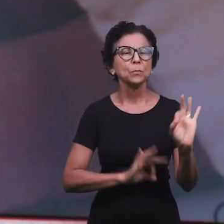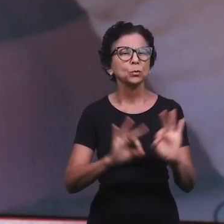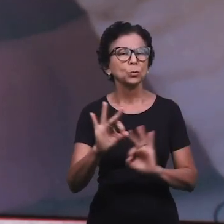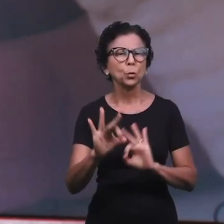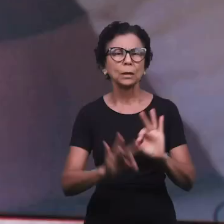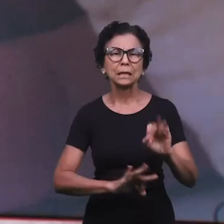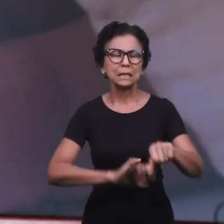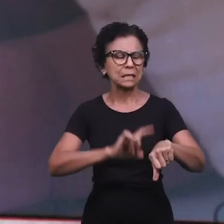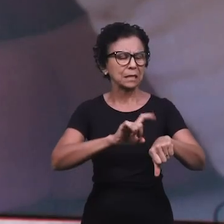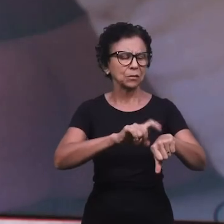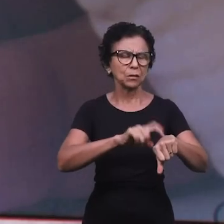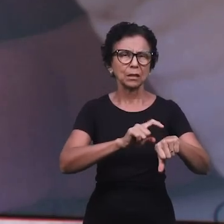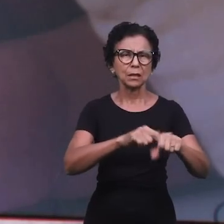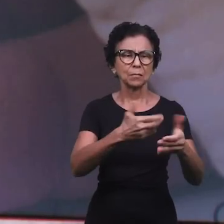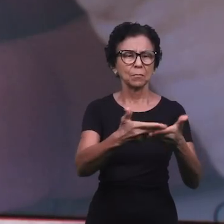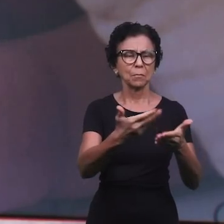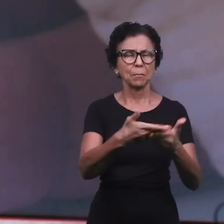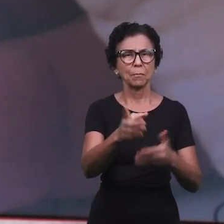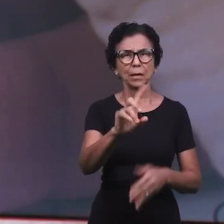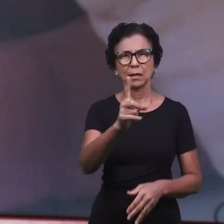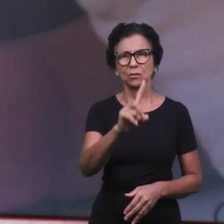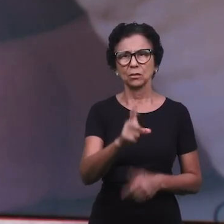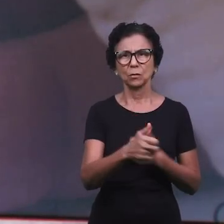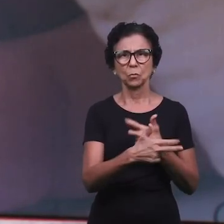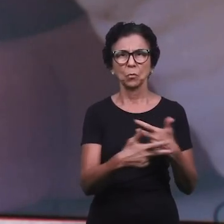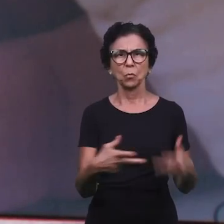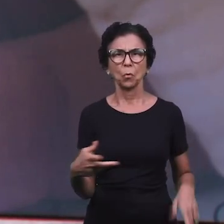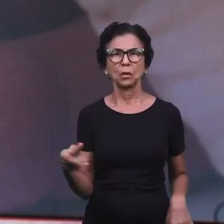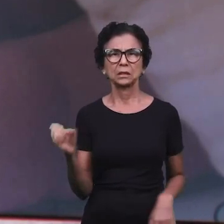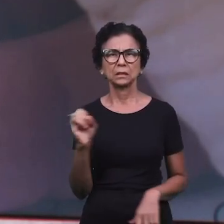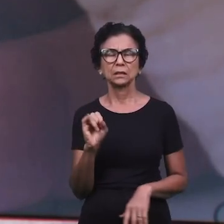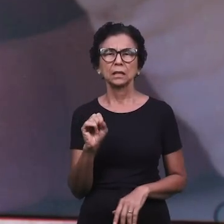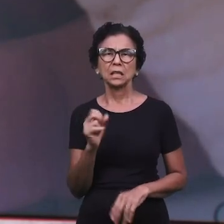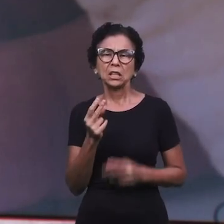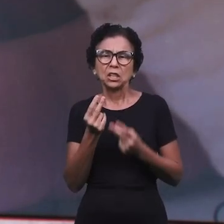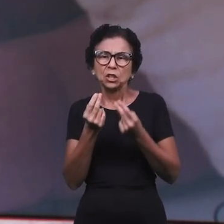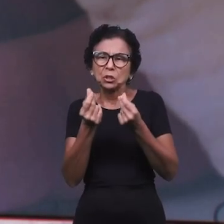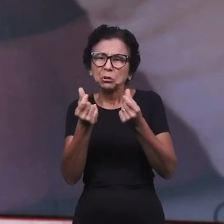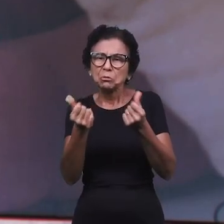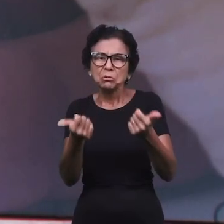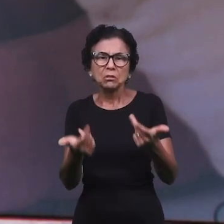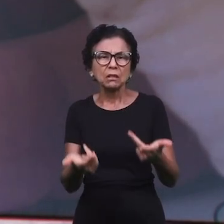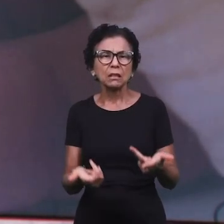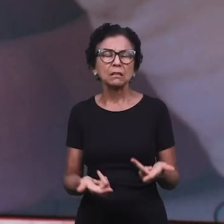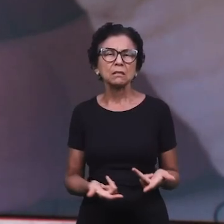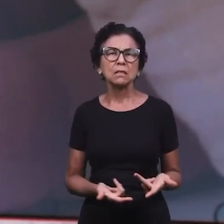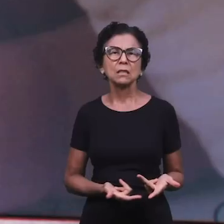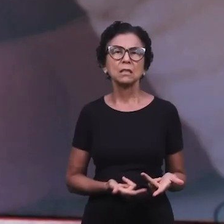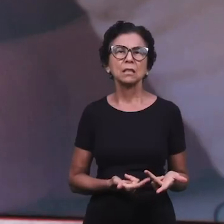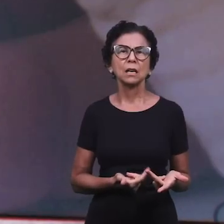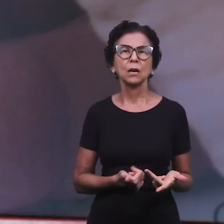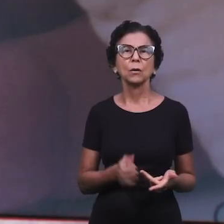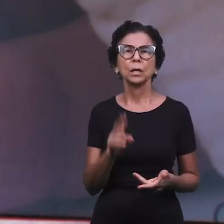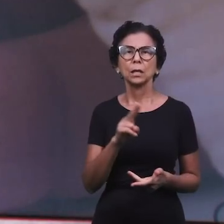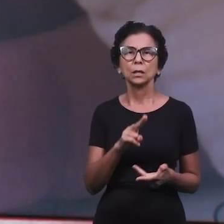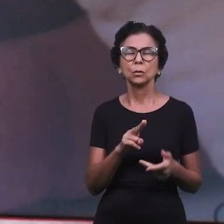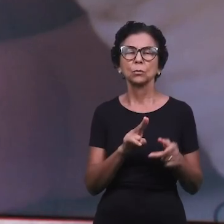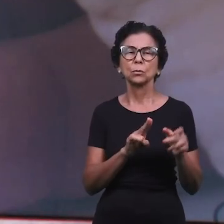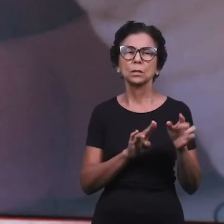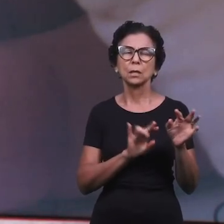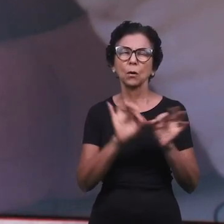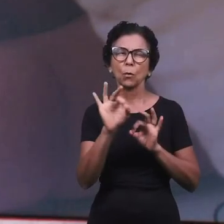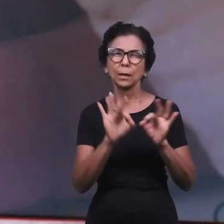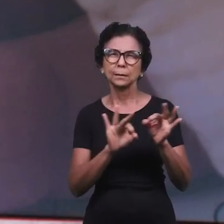do tempo, não fica perdendo tempo com coisas inúteis, utiliza métodos, às vezes, de